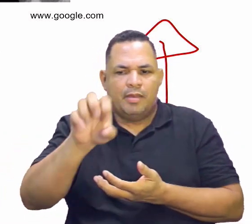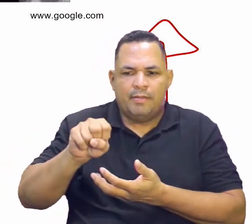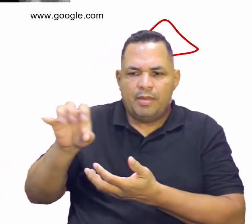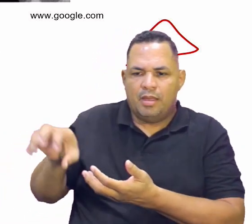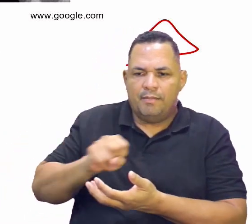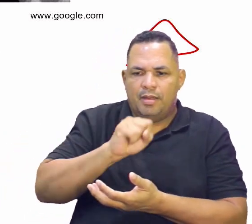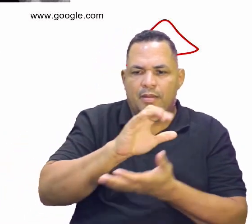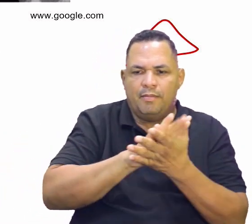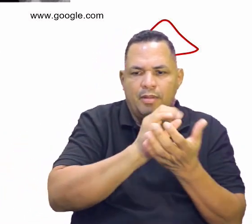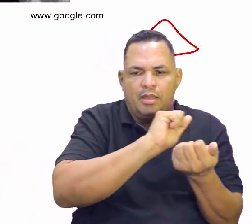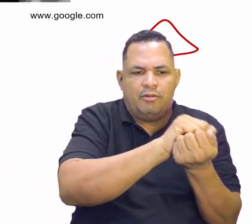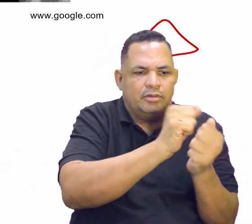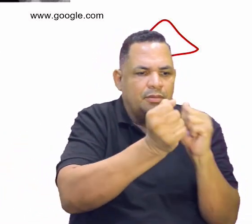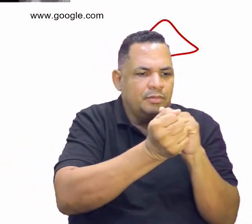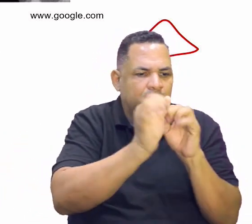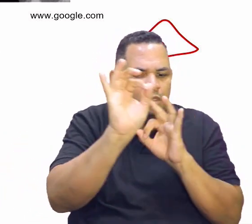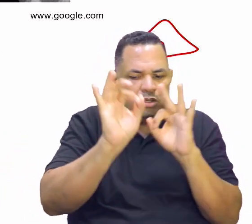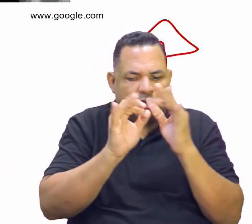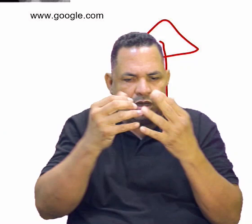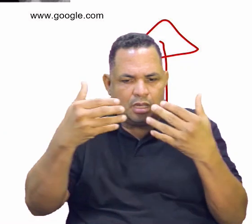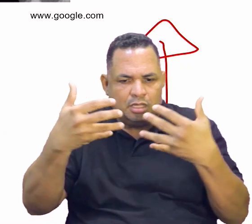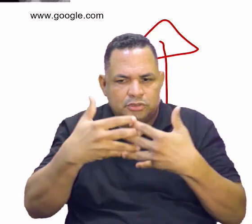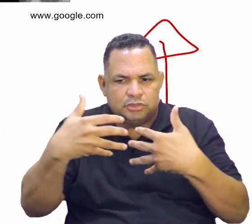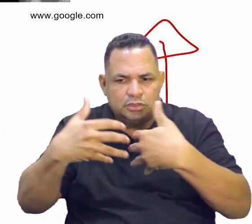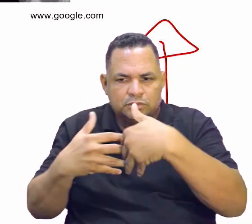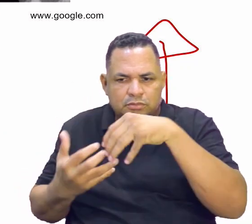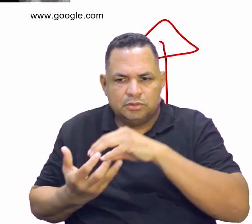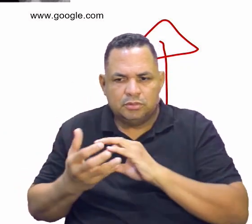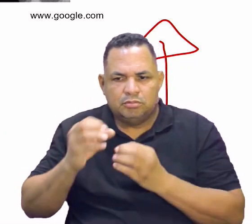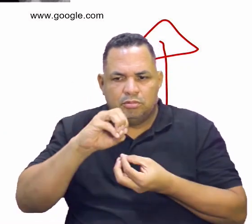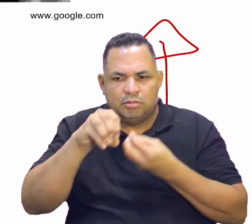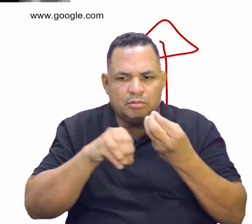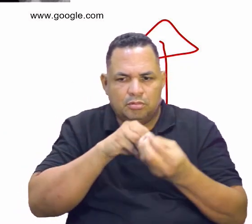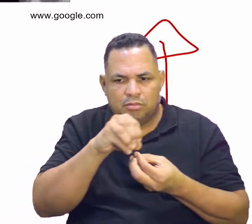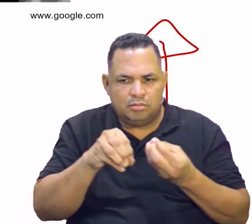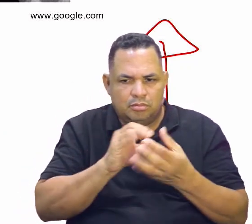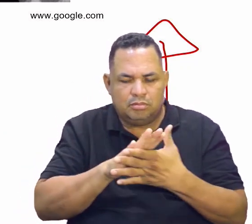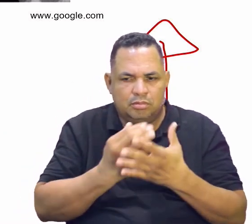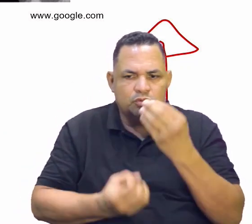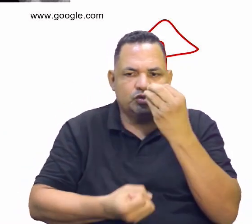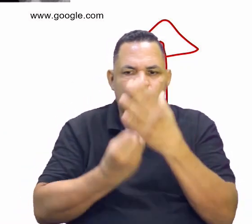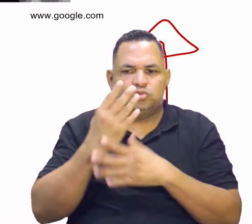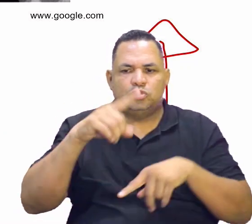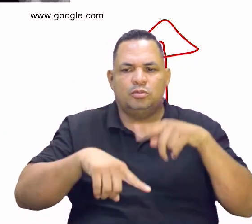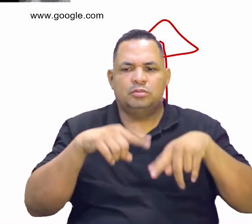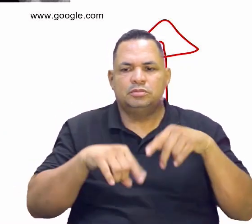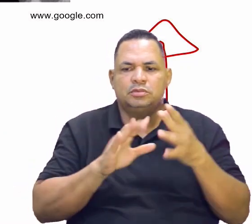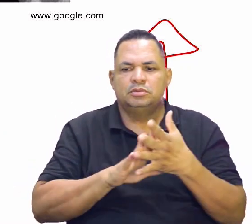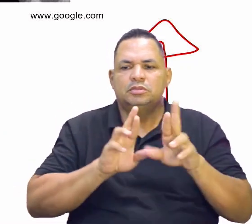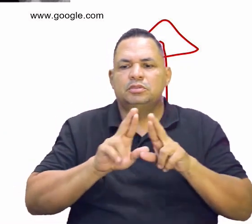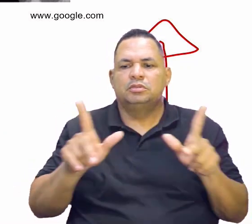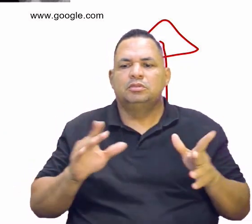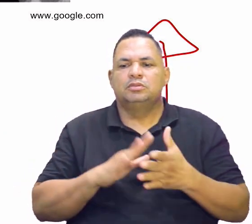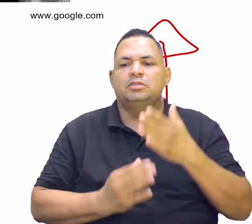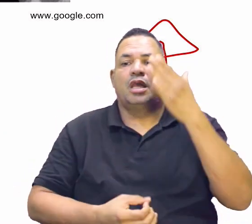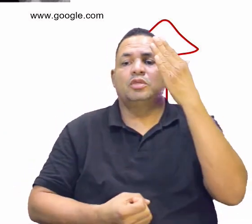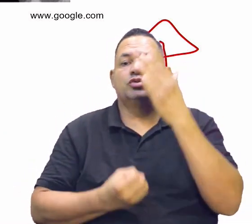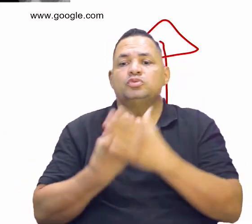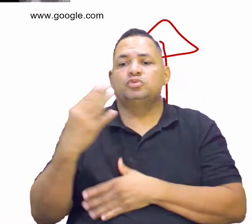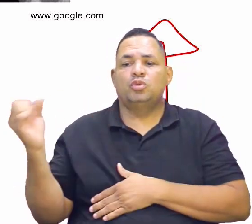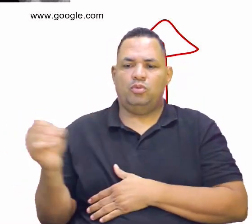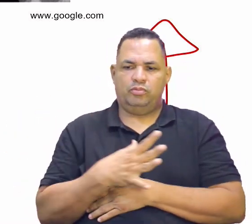um quebra-cabeça, vamos dizer assim, peças diferentes para formar objetos diferentes para formar um